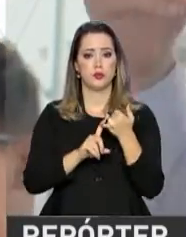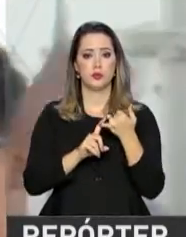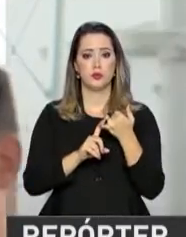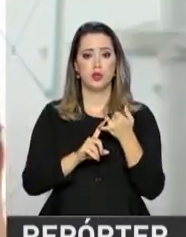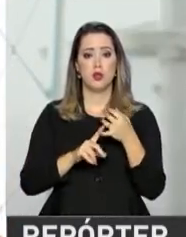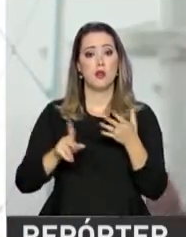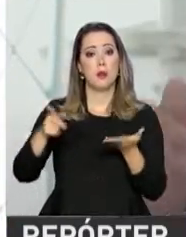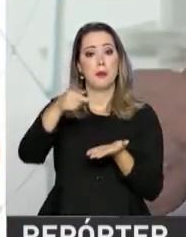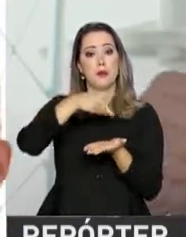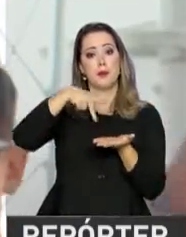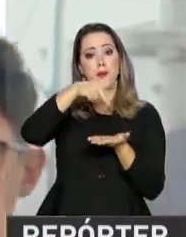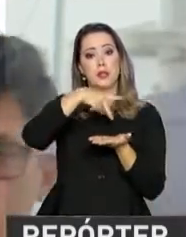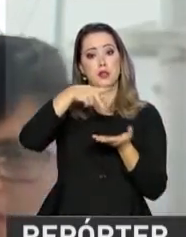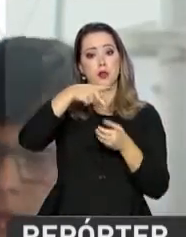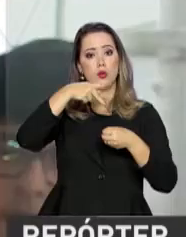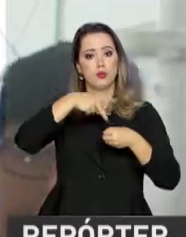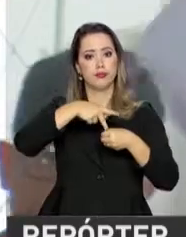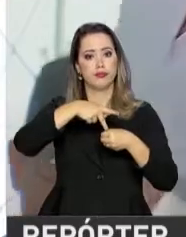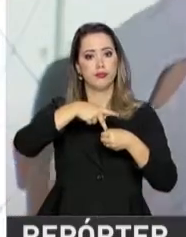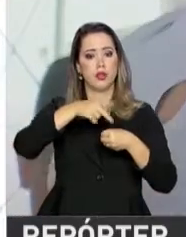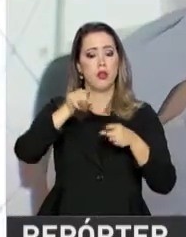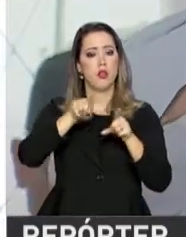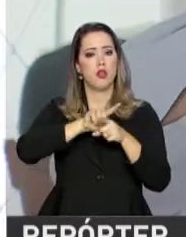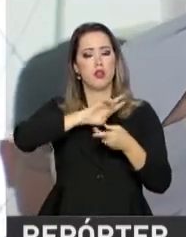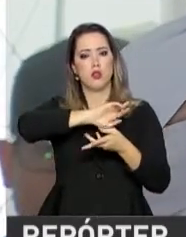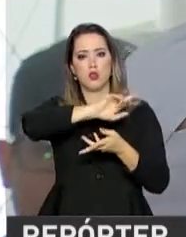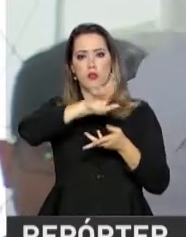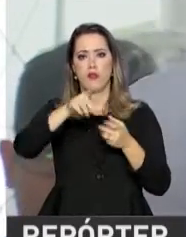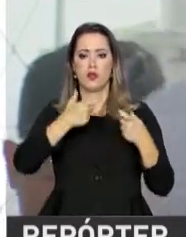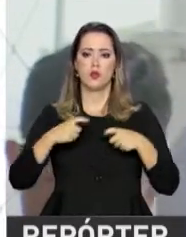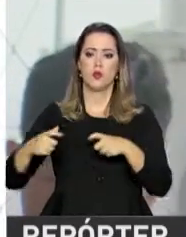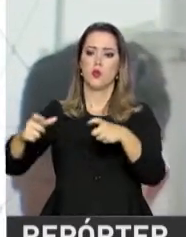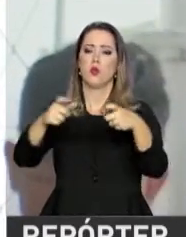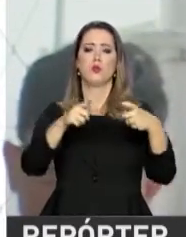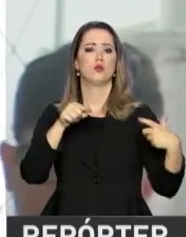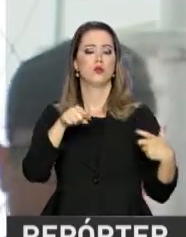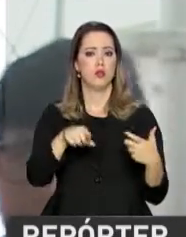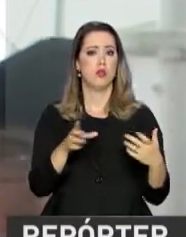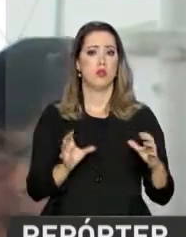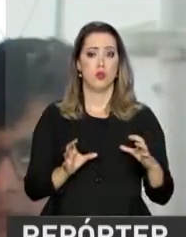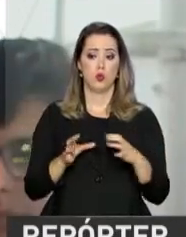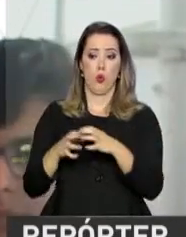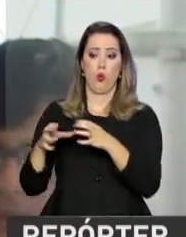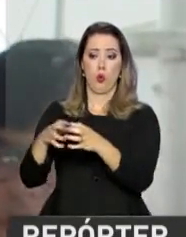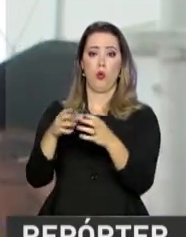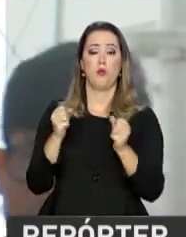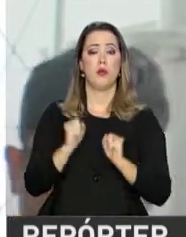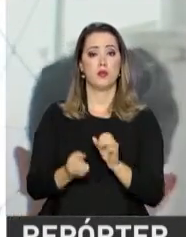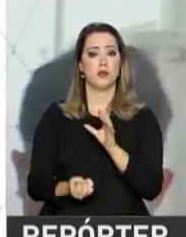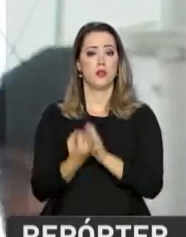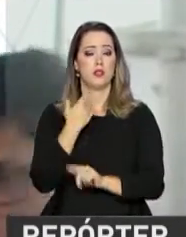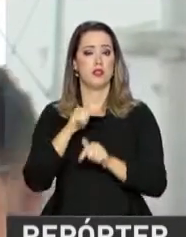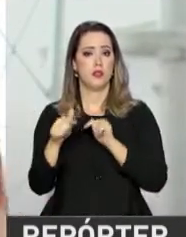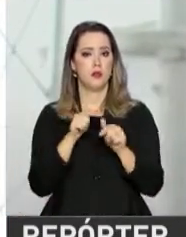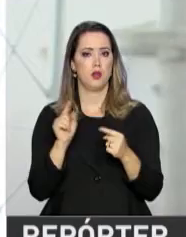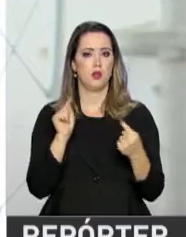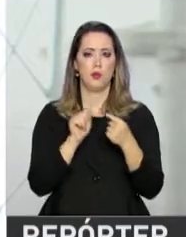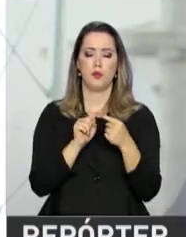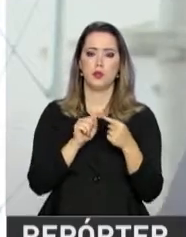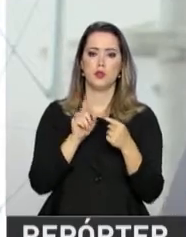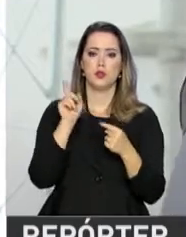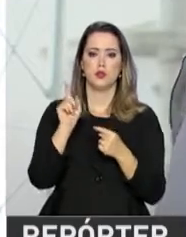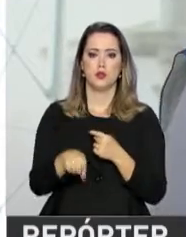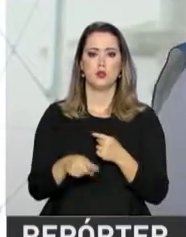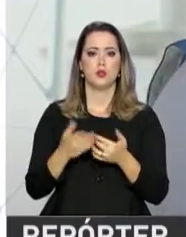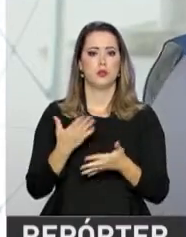de petróleo enfim todas as áreas para que nós possamos gerar empregos o objetivo a lei